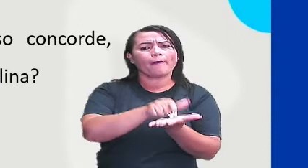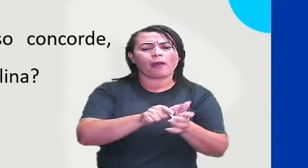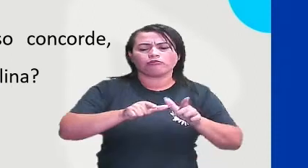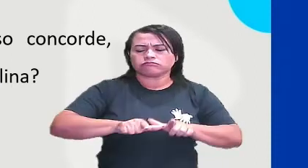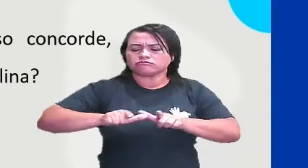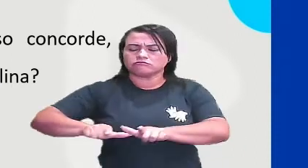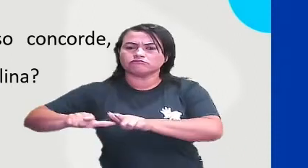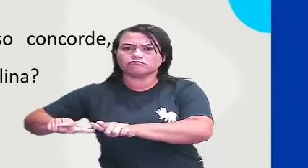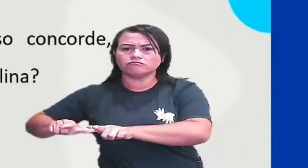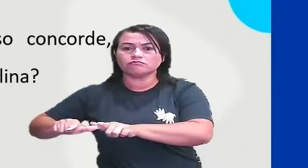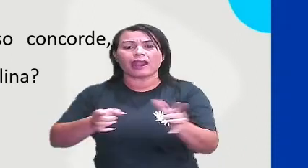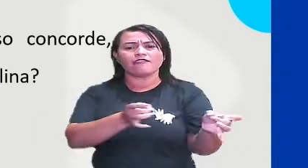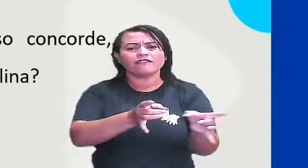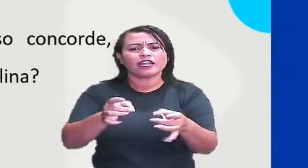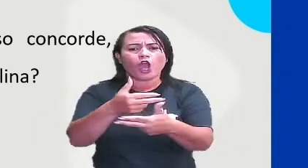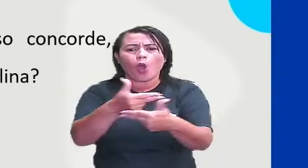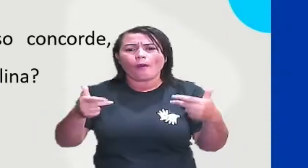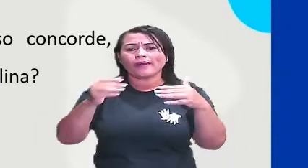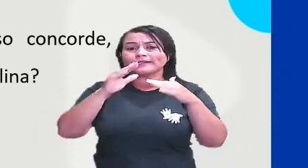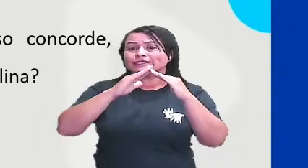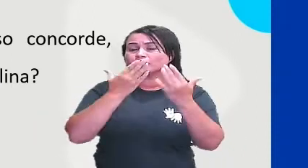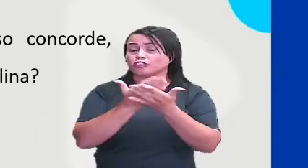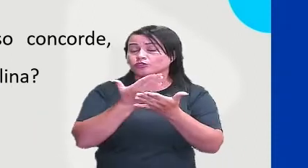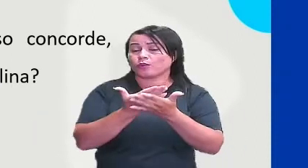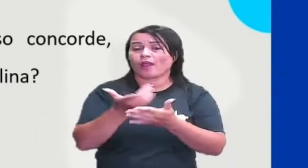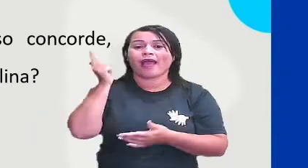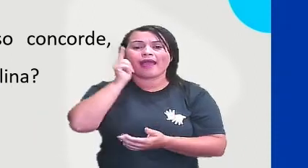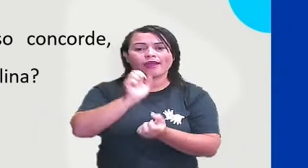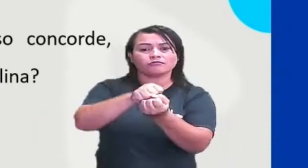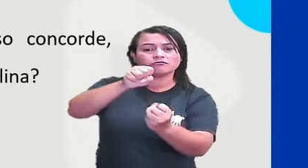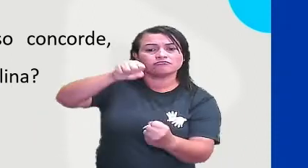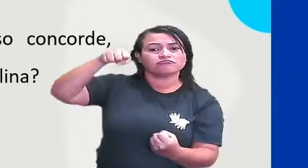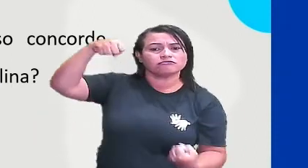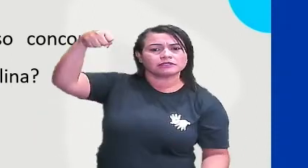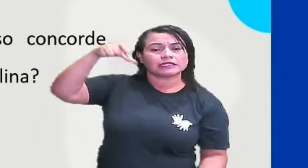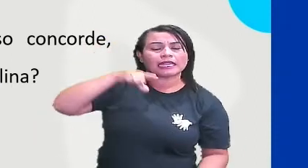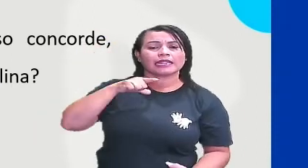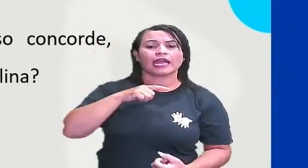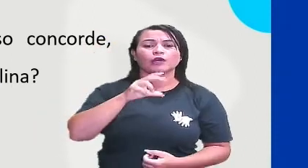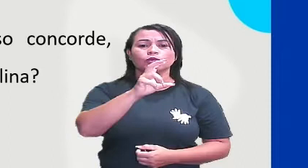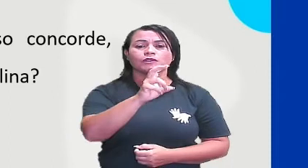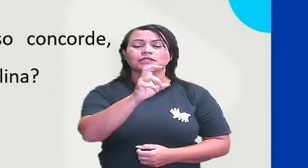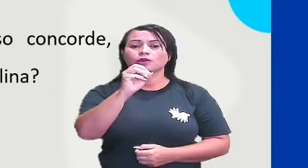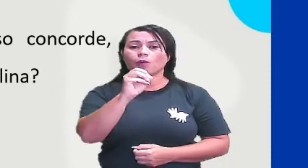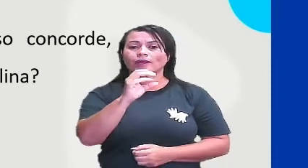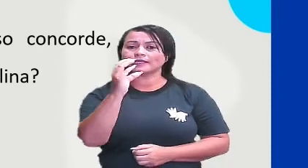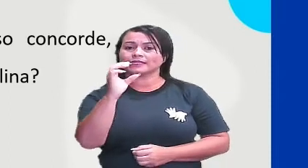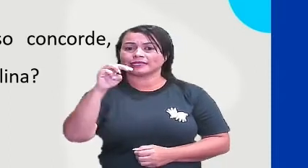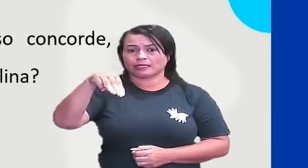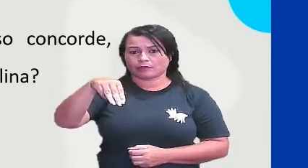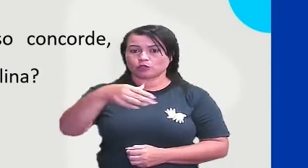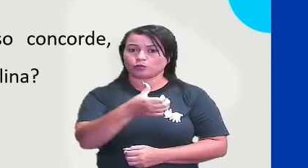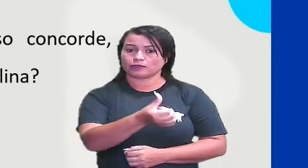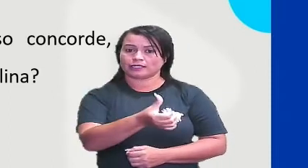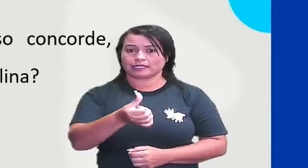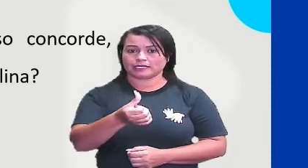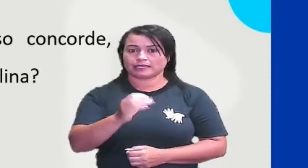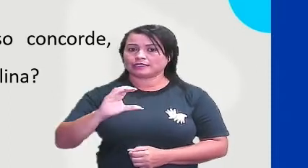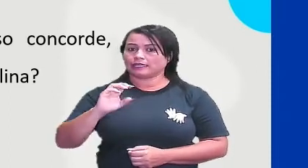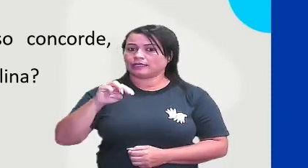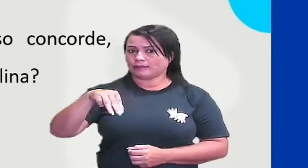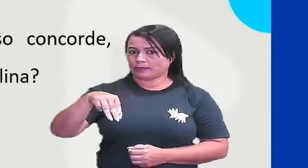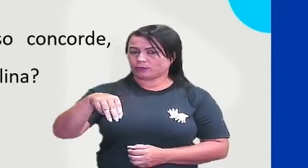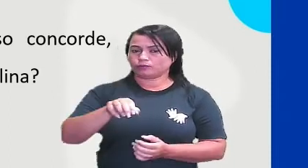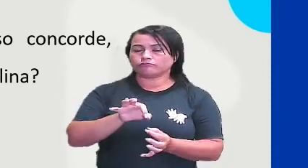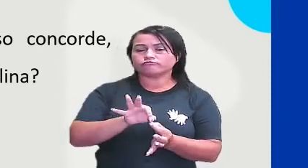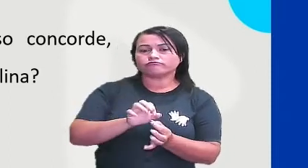Para isso, receberam folhas de cartolina medindo 50 centímetros por 66